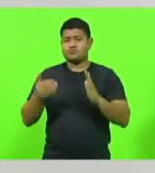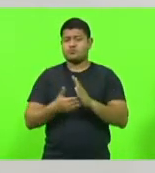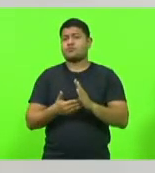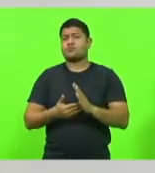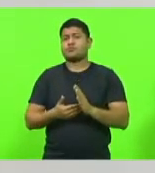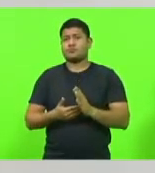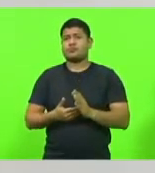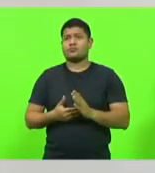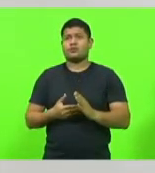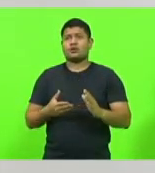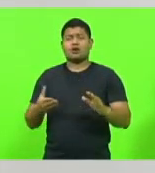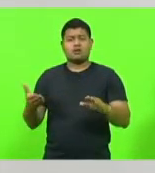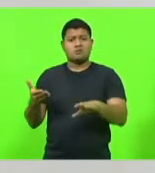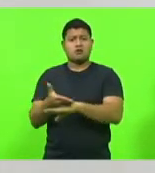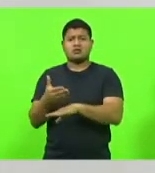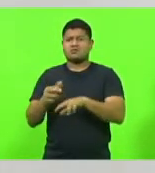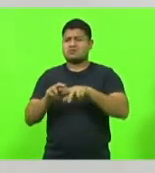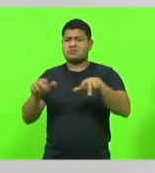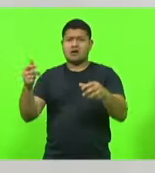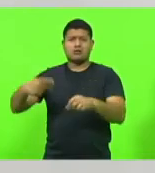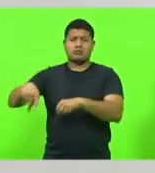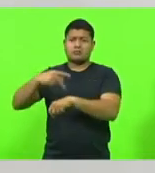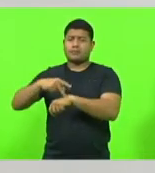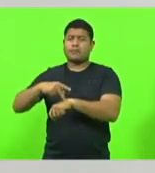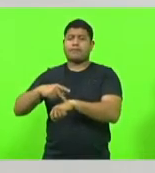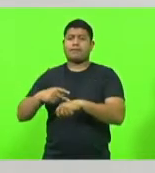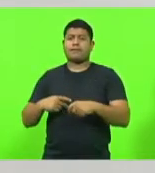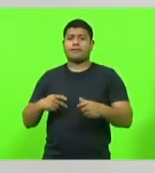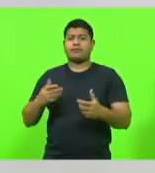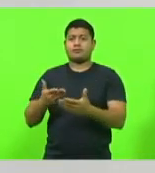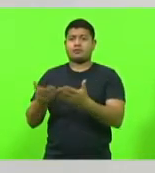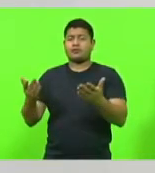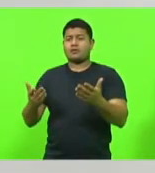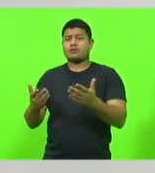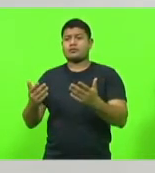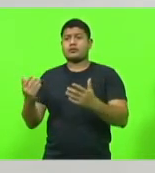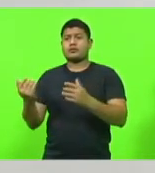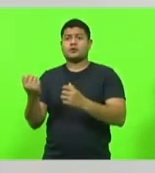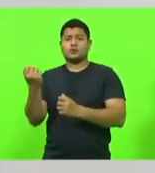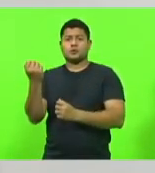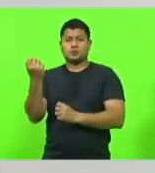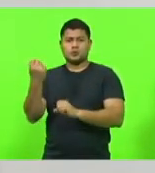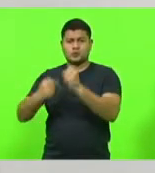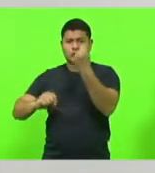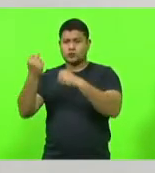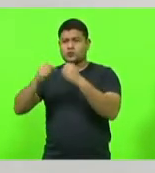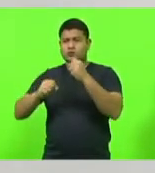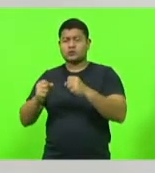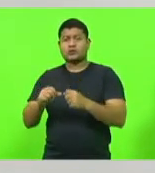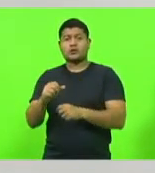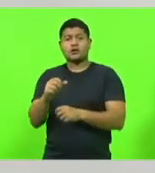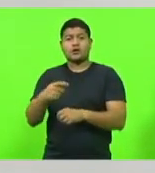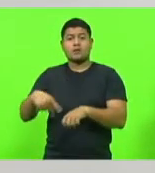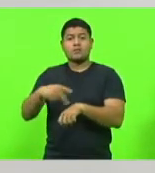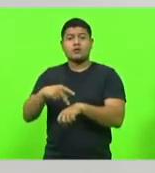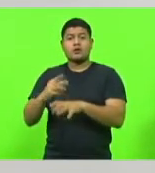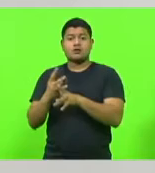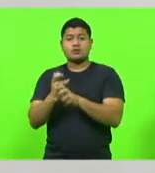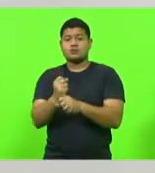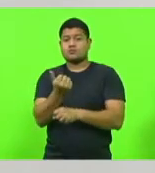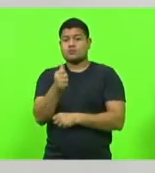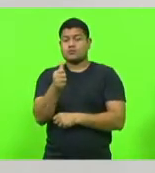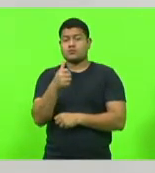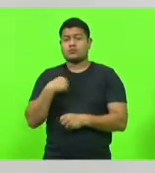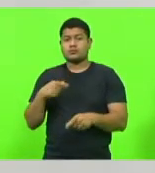grandiosa presença internacional, com operações industriais em 11 países. Mantém presença